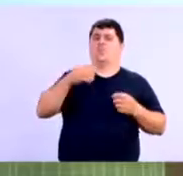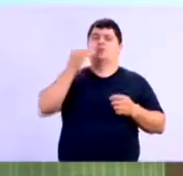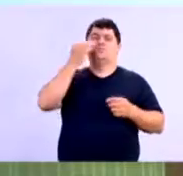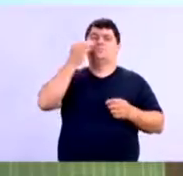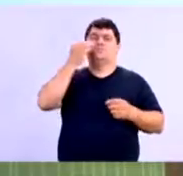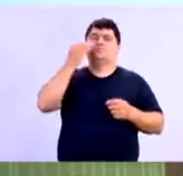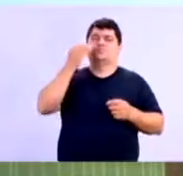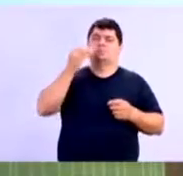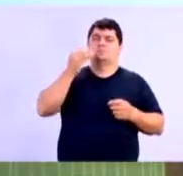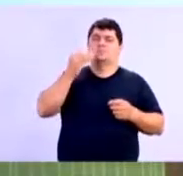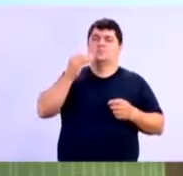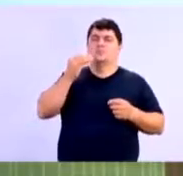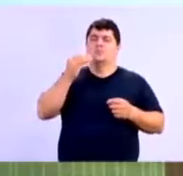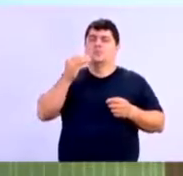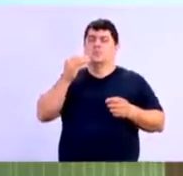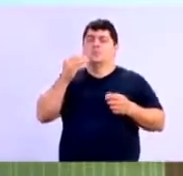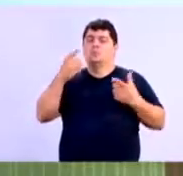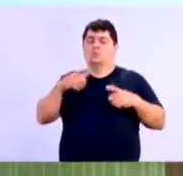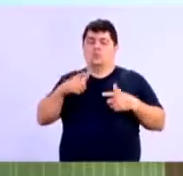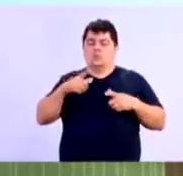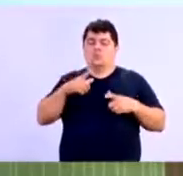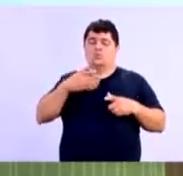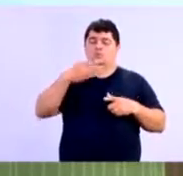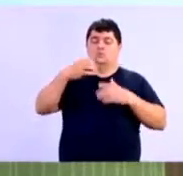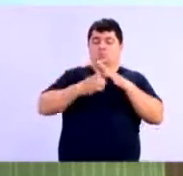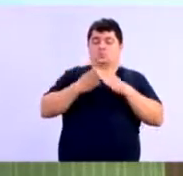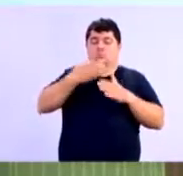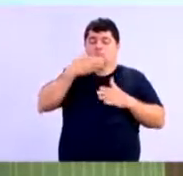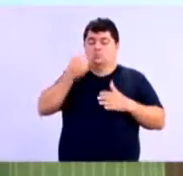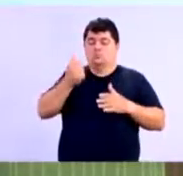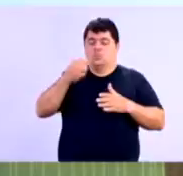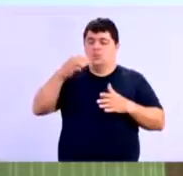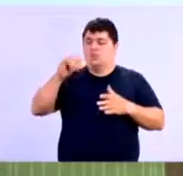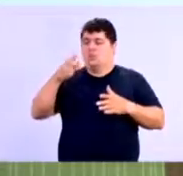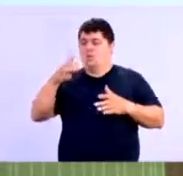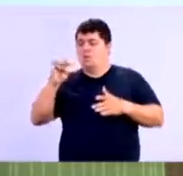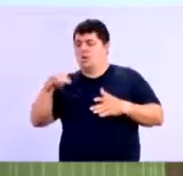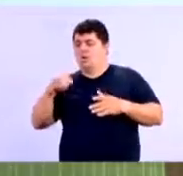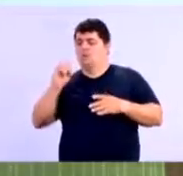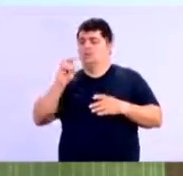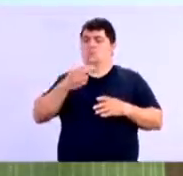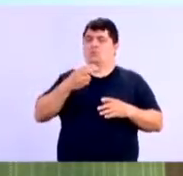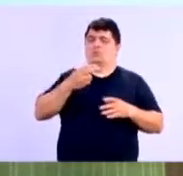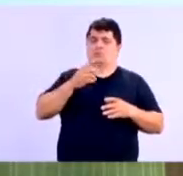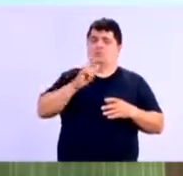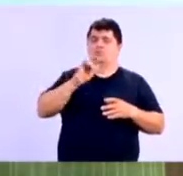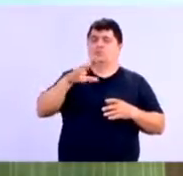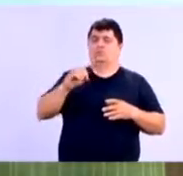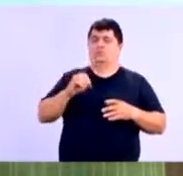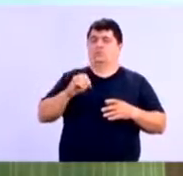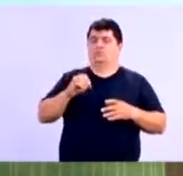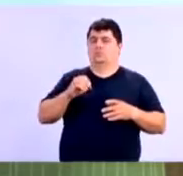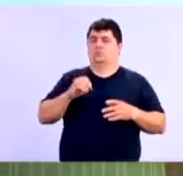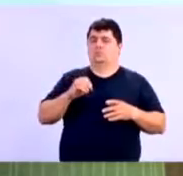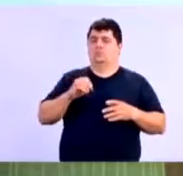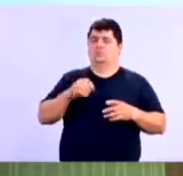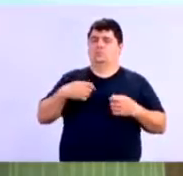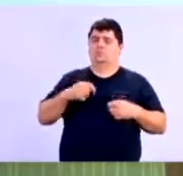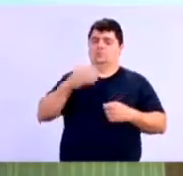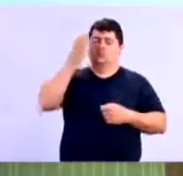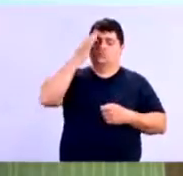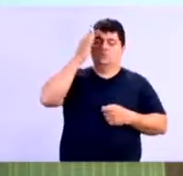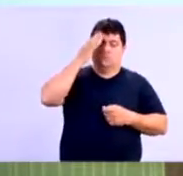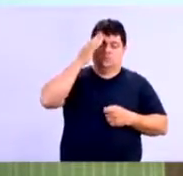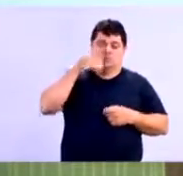gente vai chegar ali na empresa e falar, ó, aonde que essa empresa melhorou? Ela melhorou na margem ou ela melhorou no giro? Correto? E aí a gente tem que